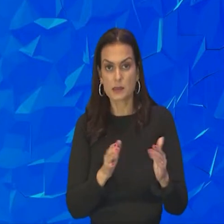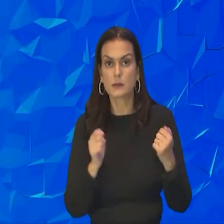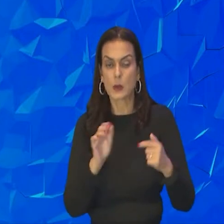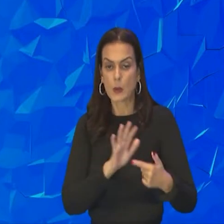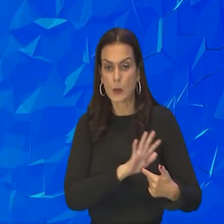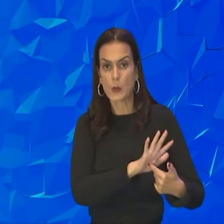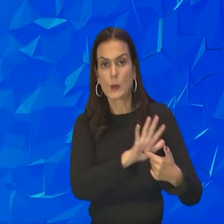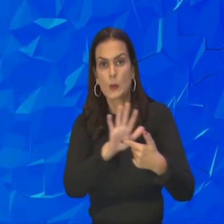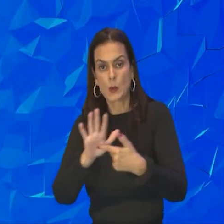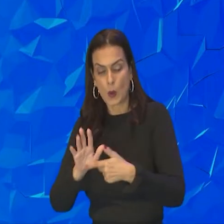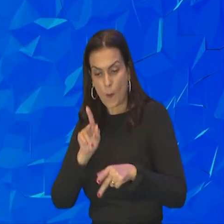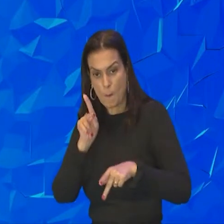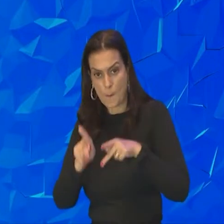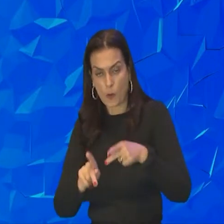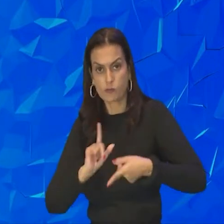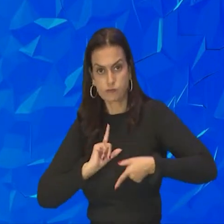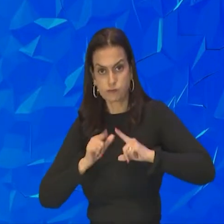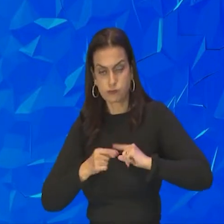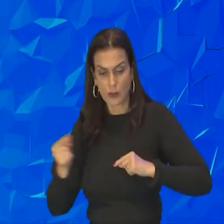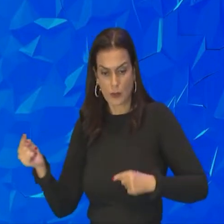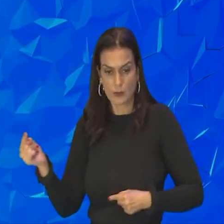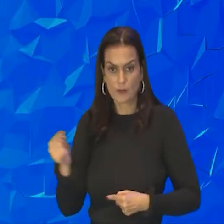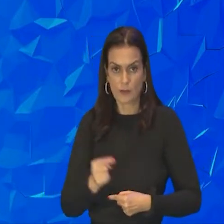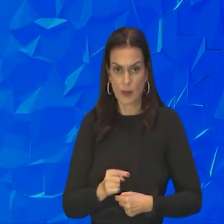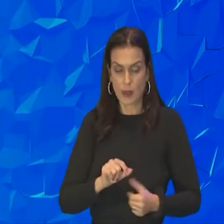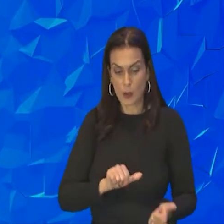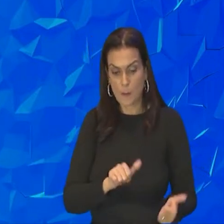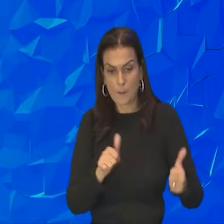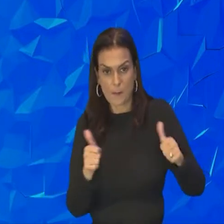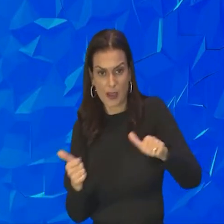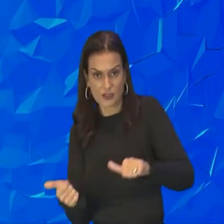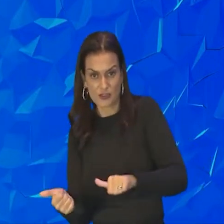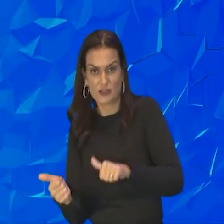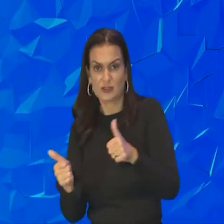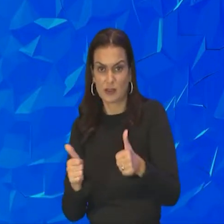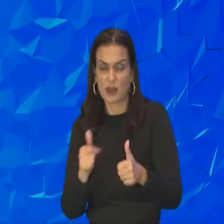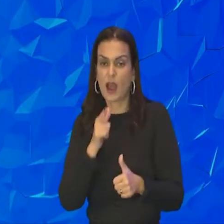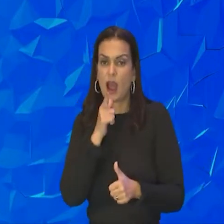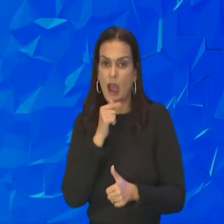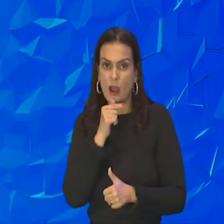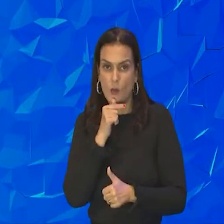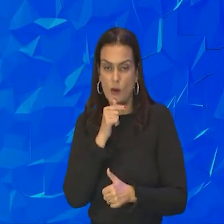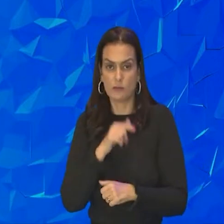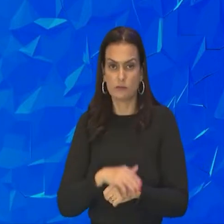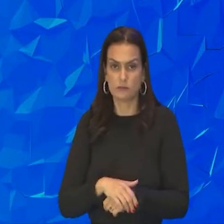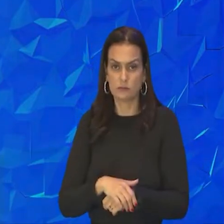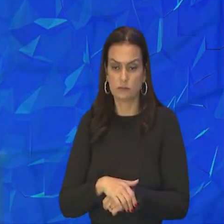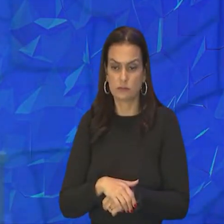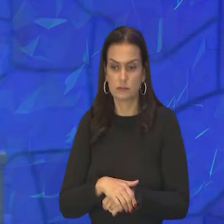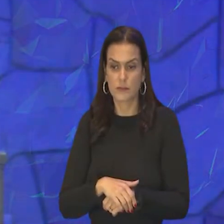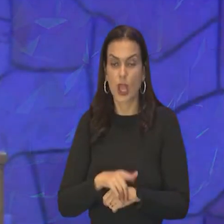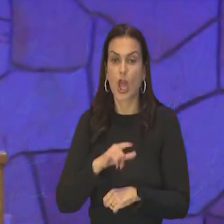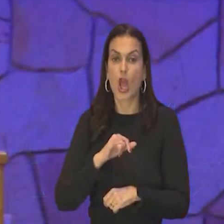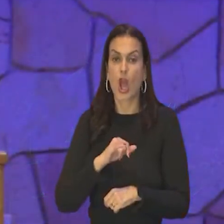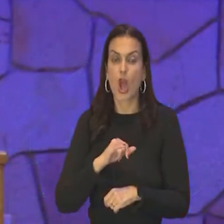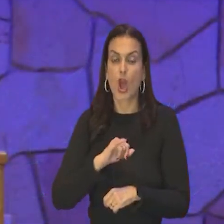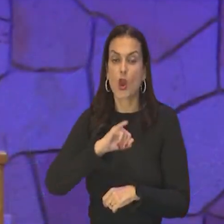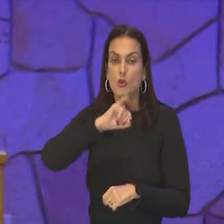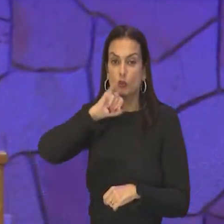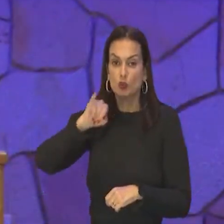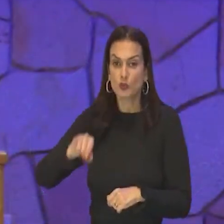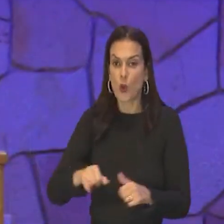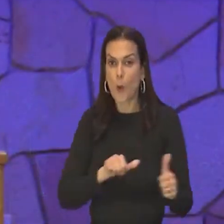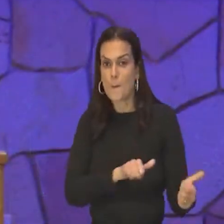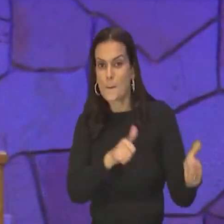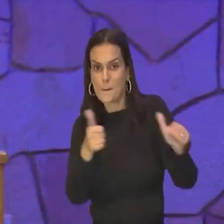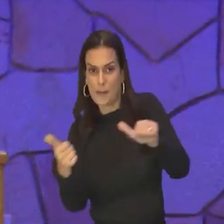manifestado a Israel, vim, por isso, batizando com água. Aparece João Batista pregando no deserto, e